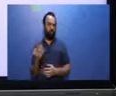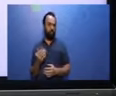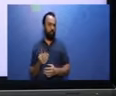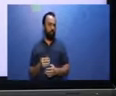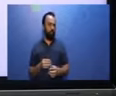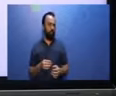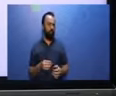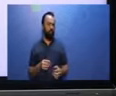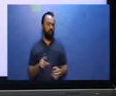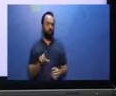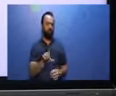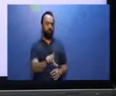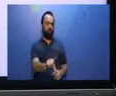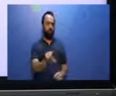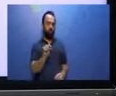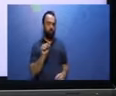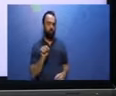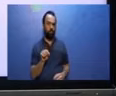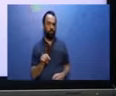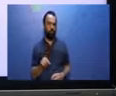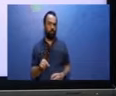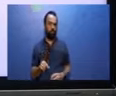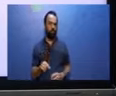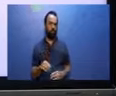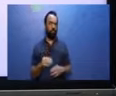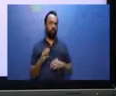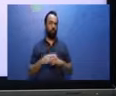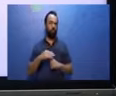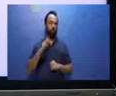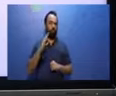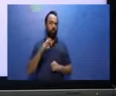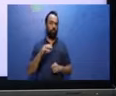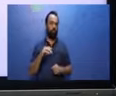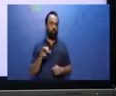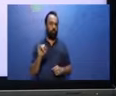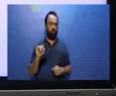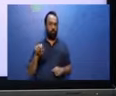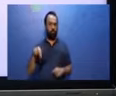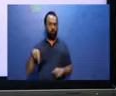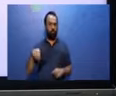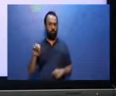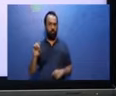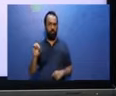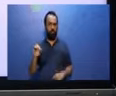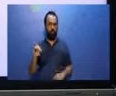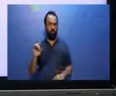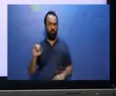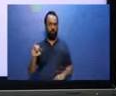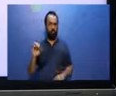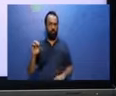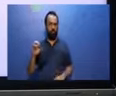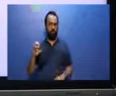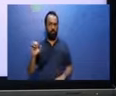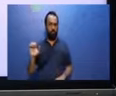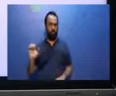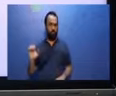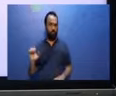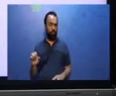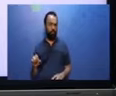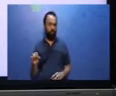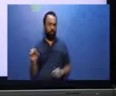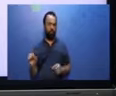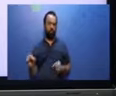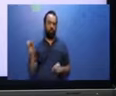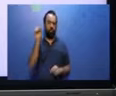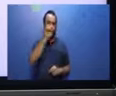esses elementos escolha aquele que tem o maior índice escolhido o elemento transfira seus índices de um